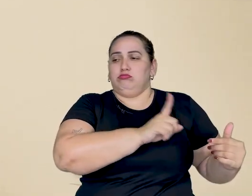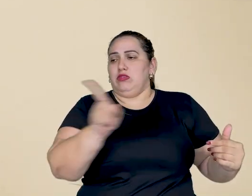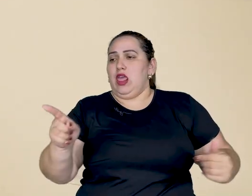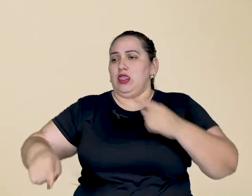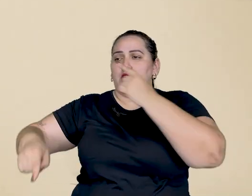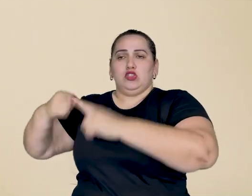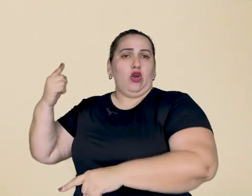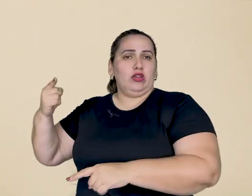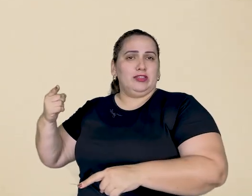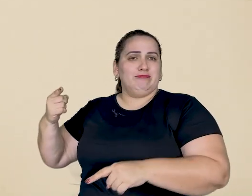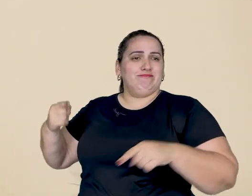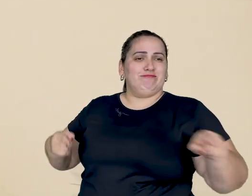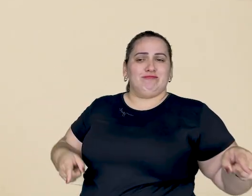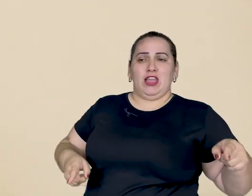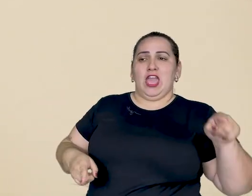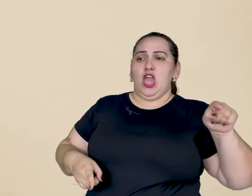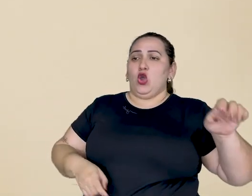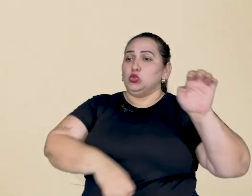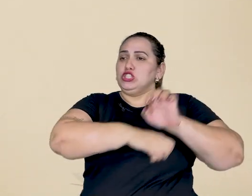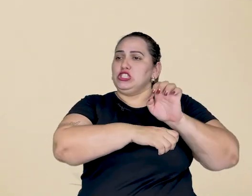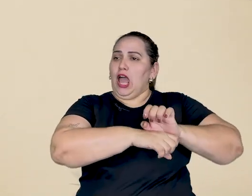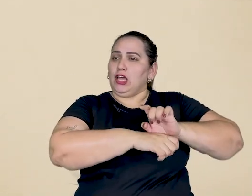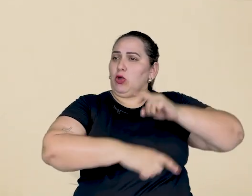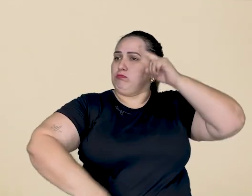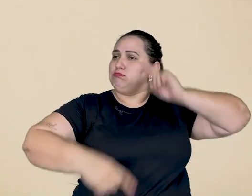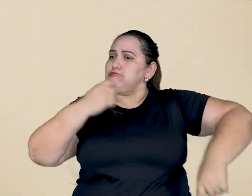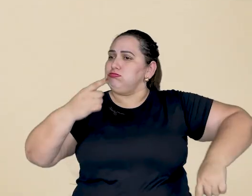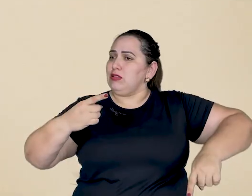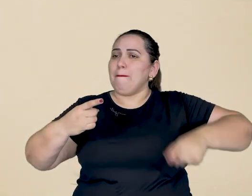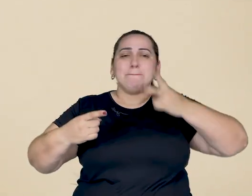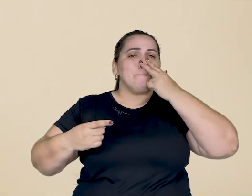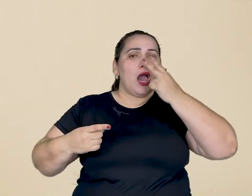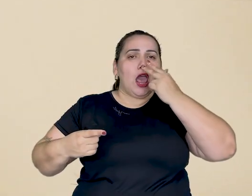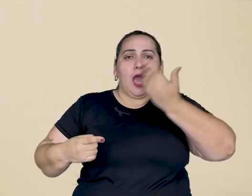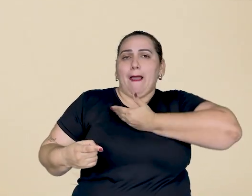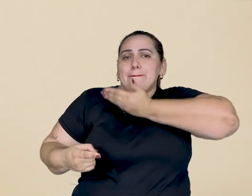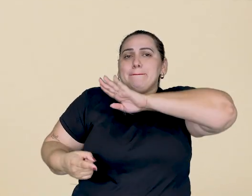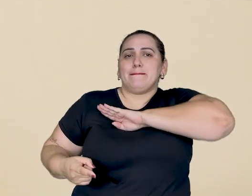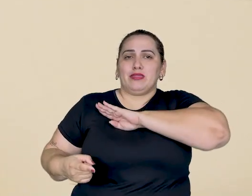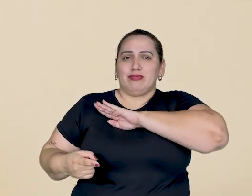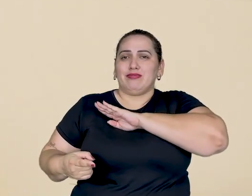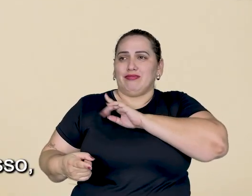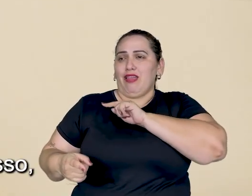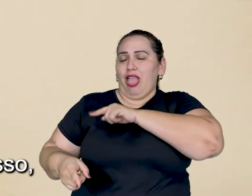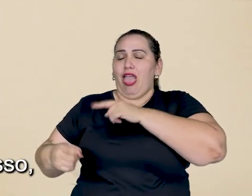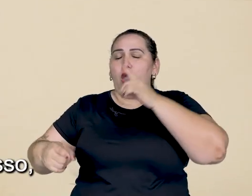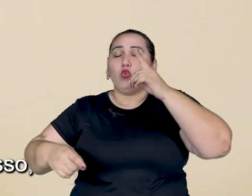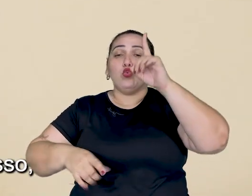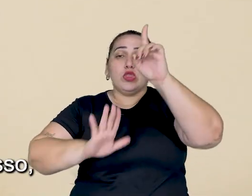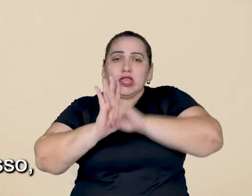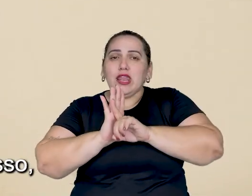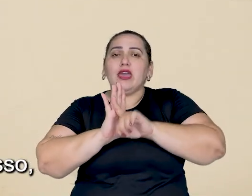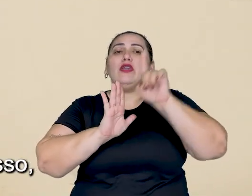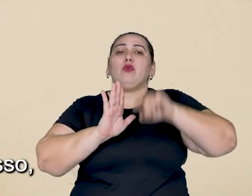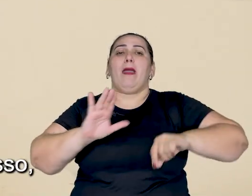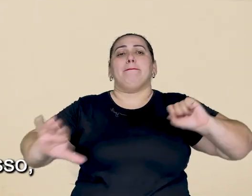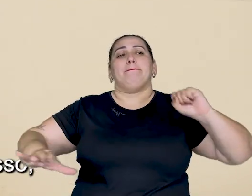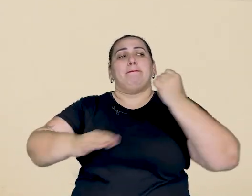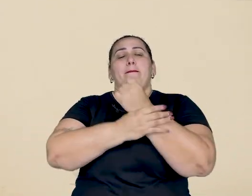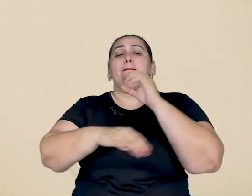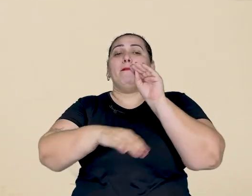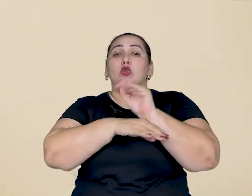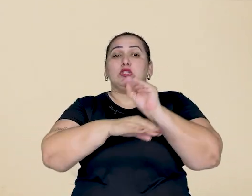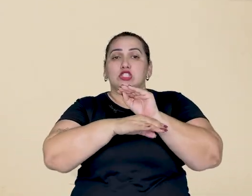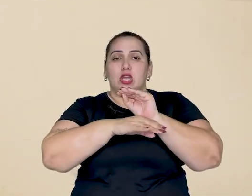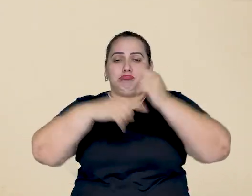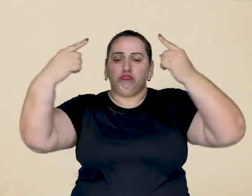inimigo. O Estado passa a lhe oprimir se você não tem nenhuma garantia quanto a ele. Os direitos sociais os direitos fundamentais vieram exatamente para isso,